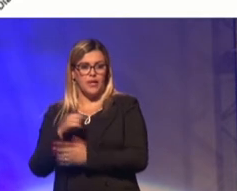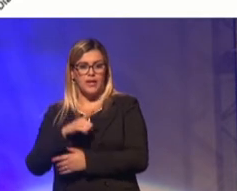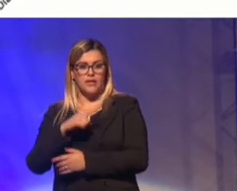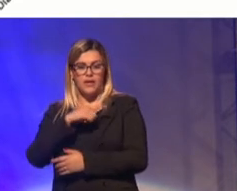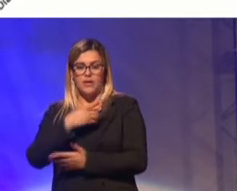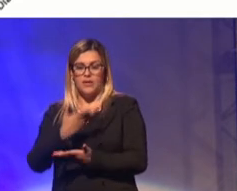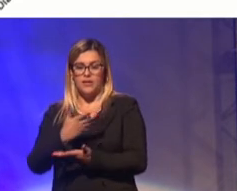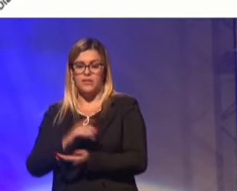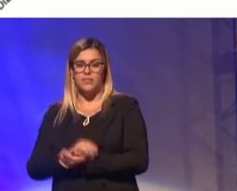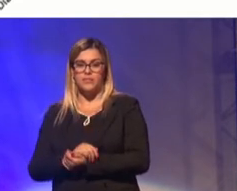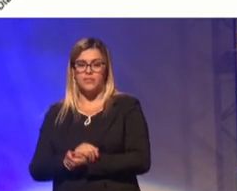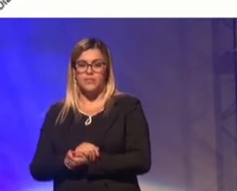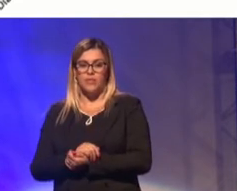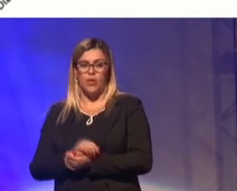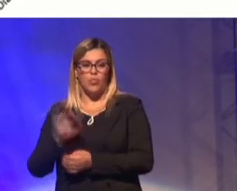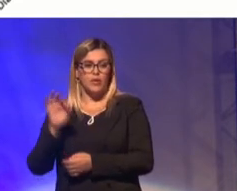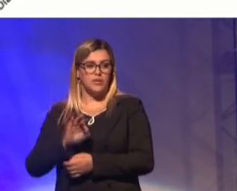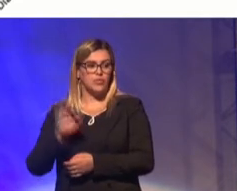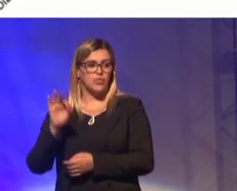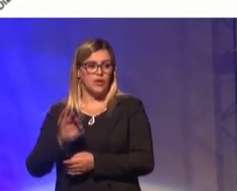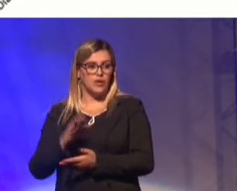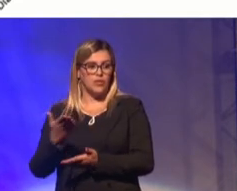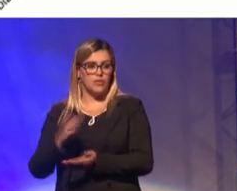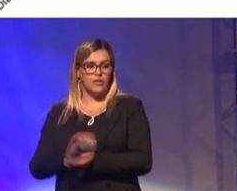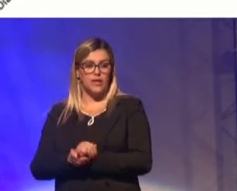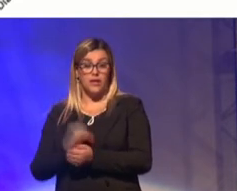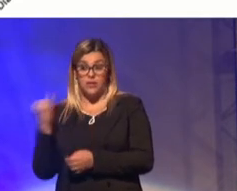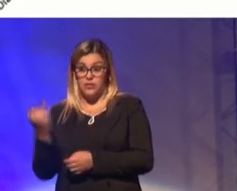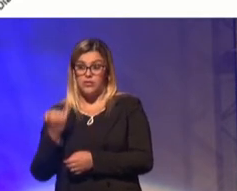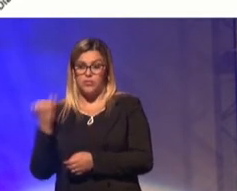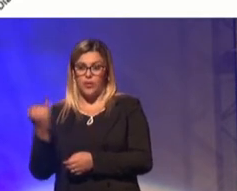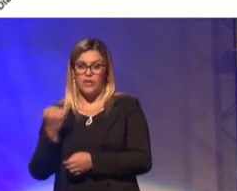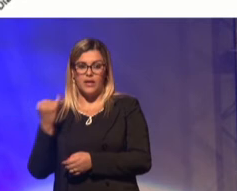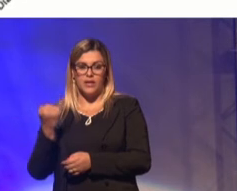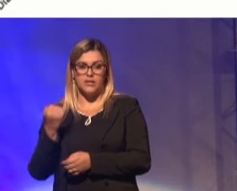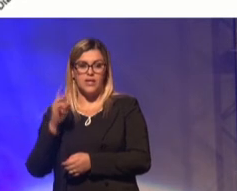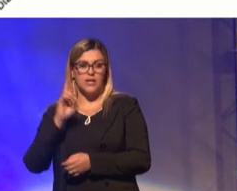eixo do Y, o percentual, né, de grau de importância que esses